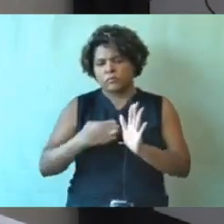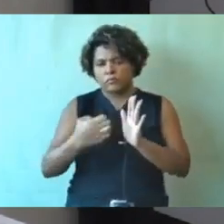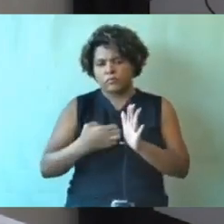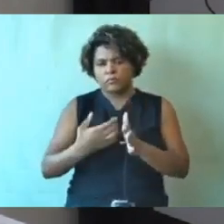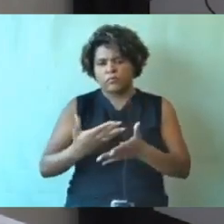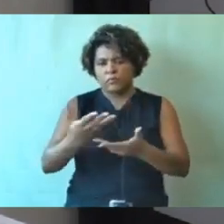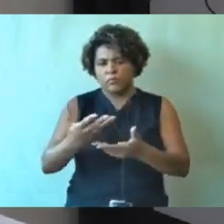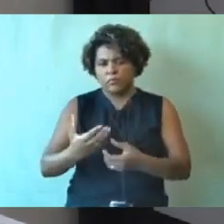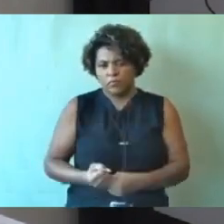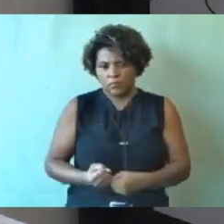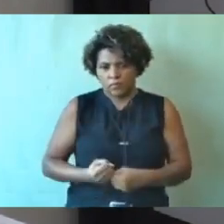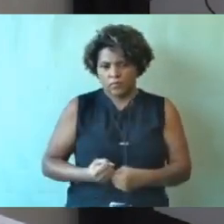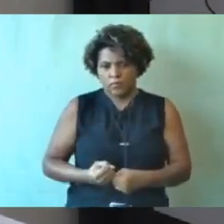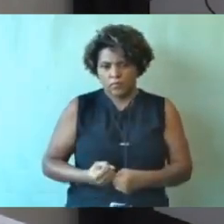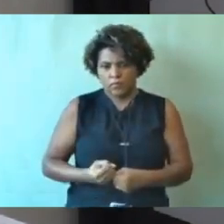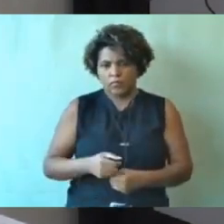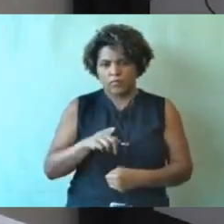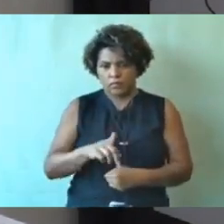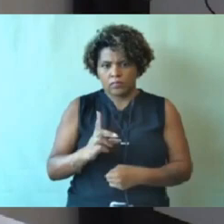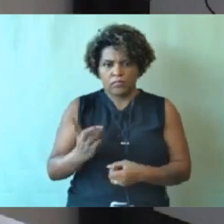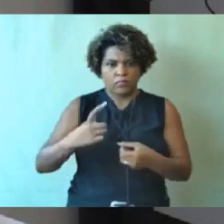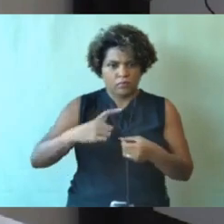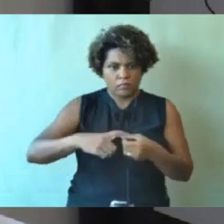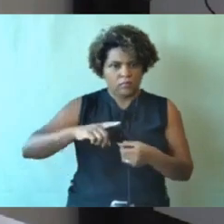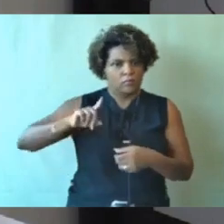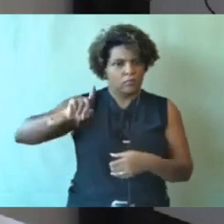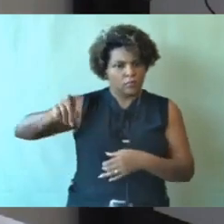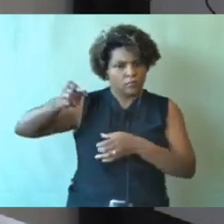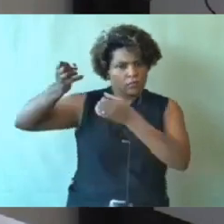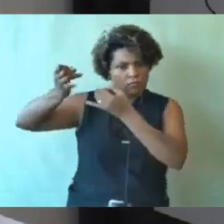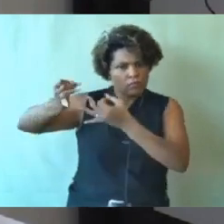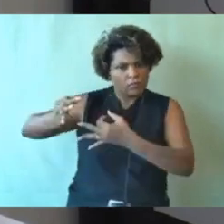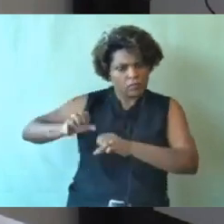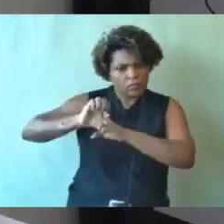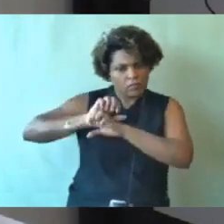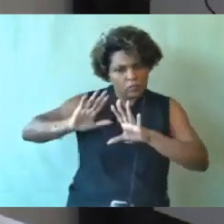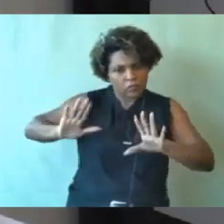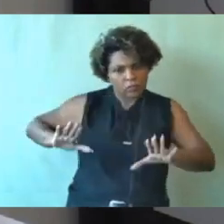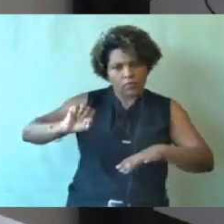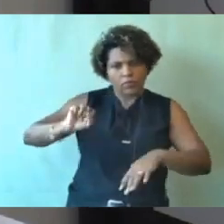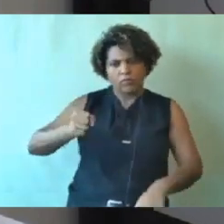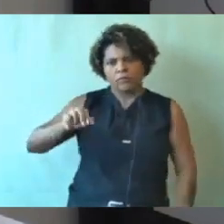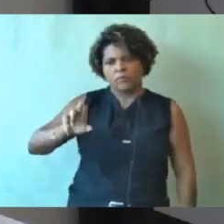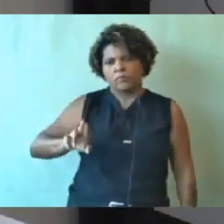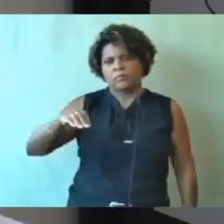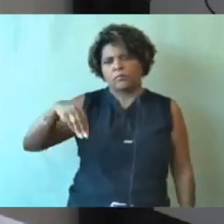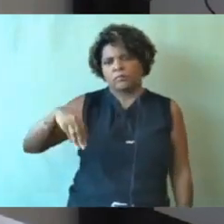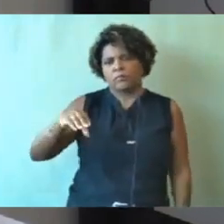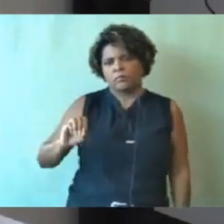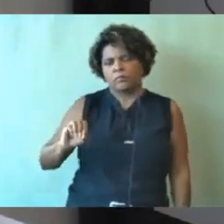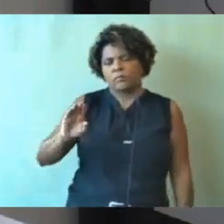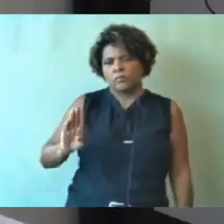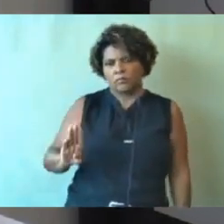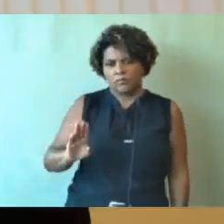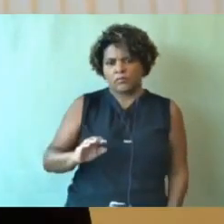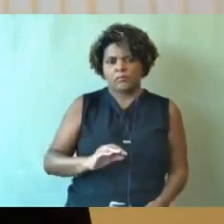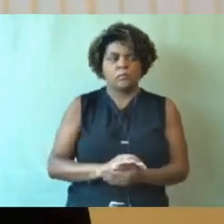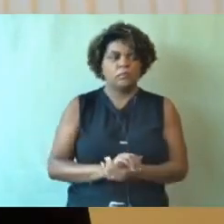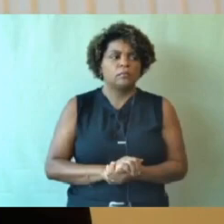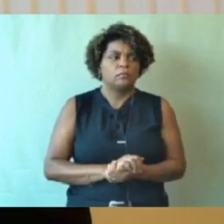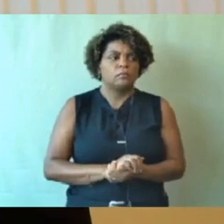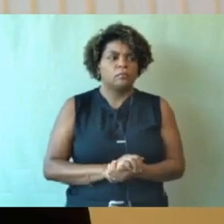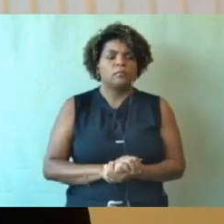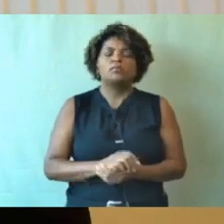volta? Isso volta à SUMOB como prestação de contas? Tá, sim, né?